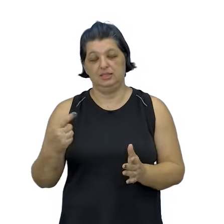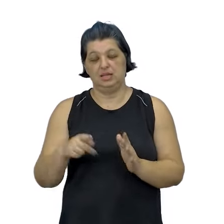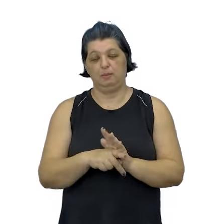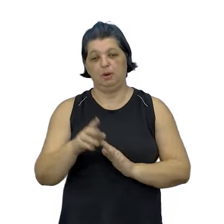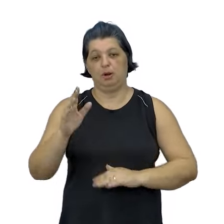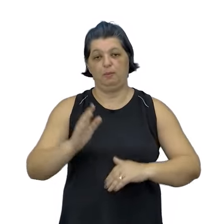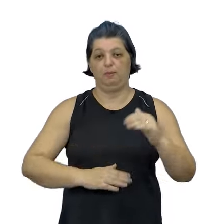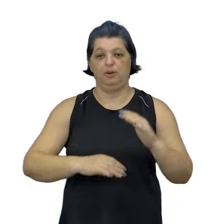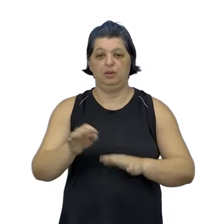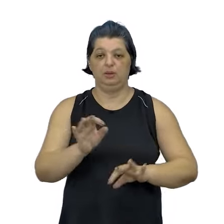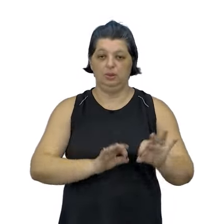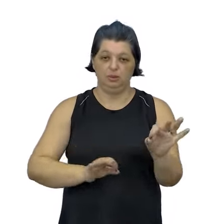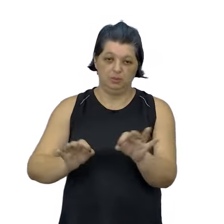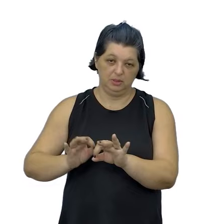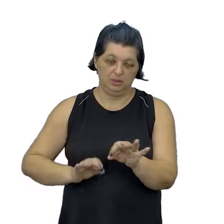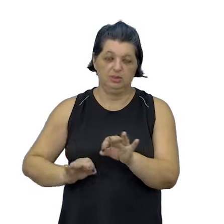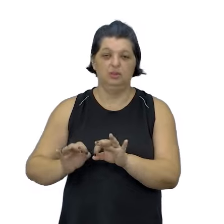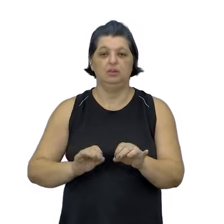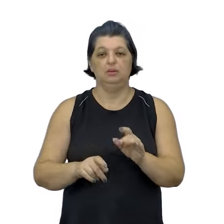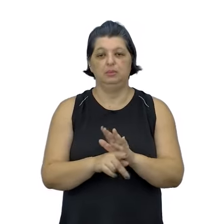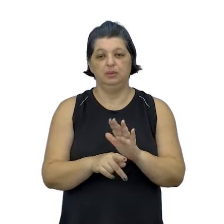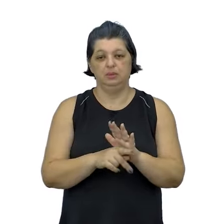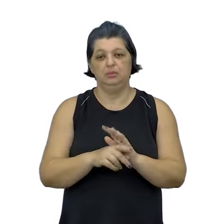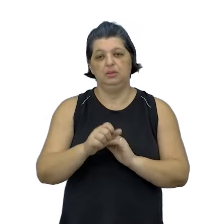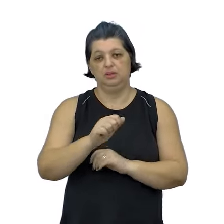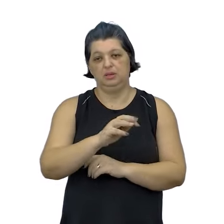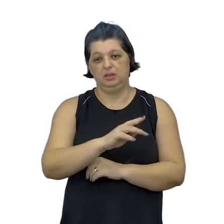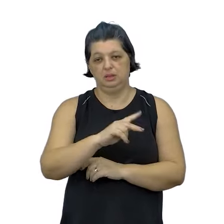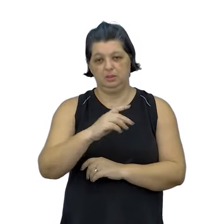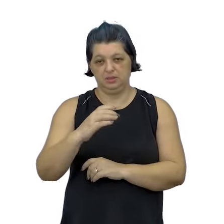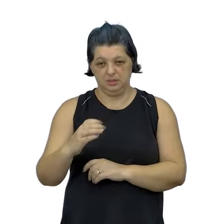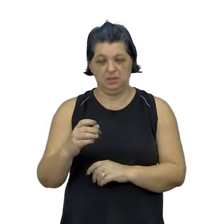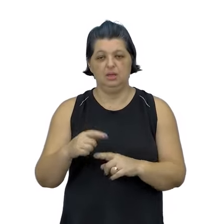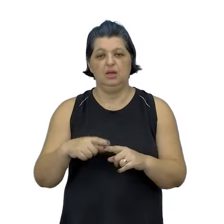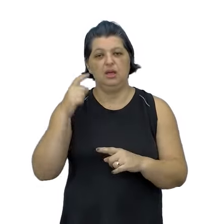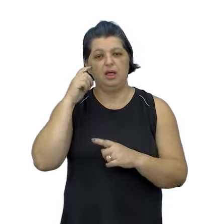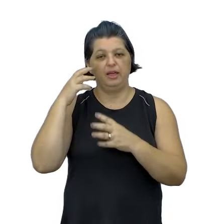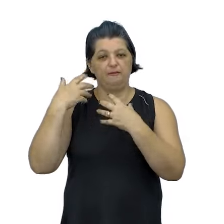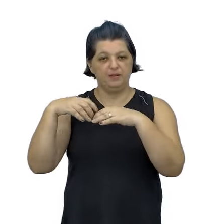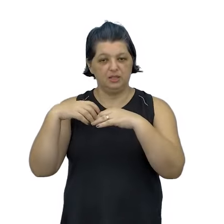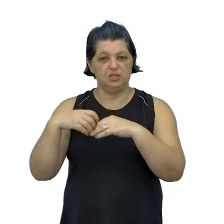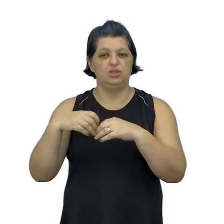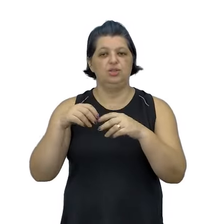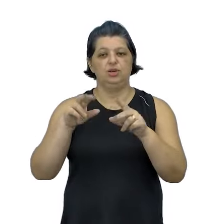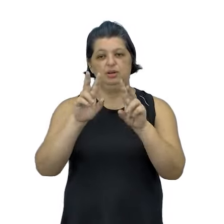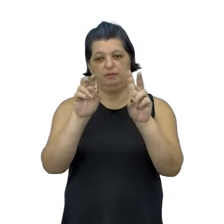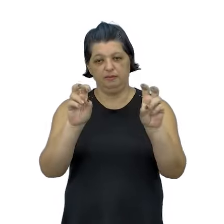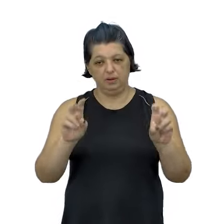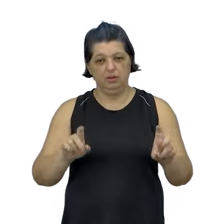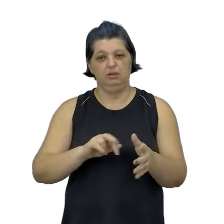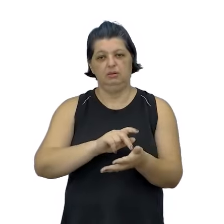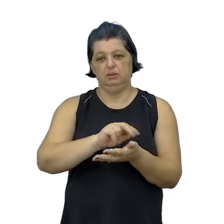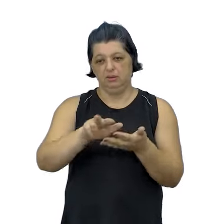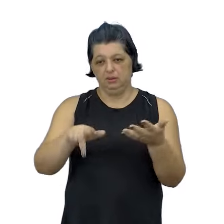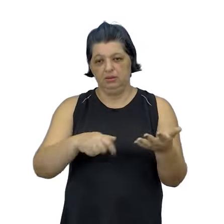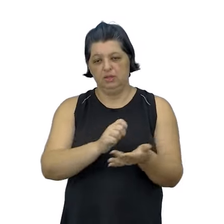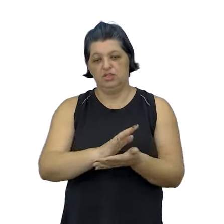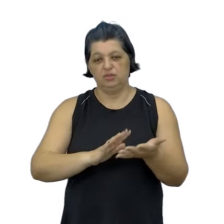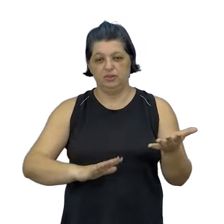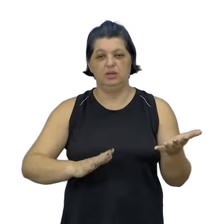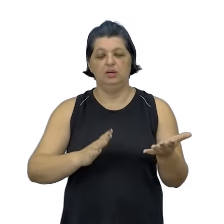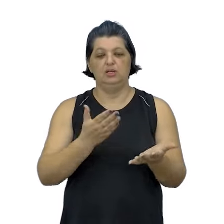massa, né? Onde vocês vão elaborar o planejamento no ATPC, vão refletir as formas de avaliar as atividades